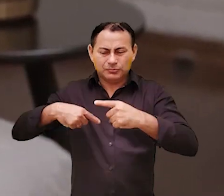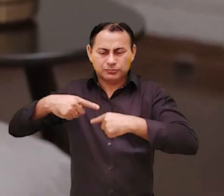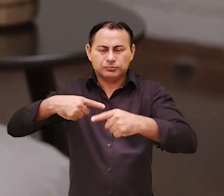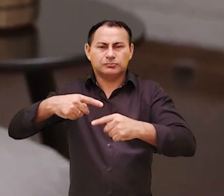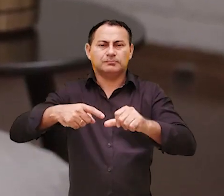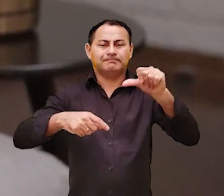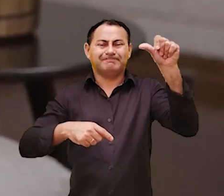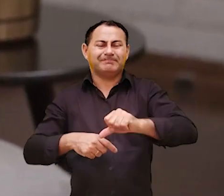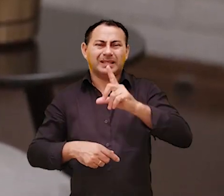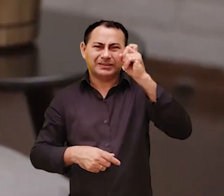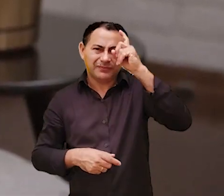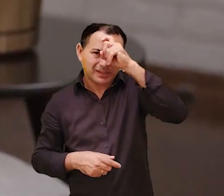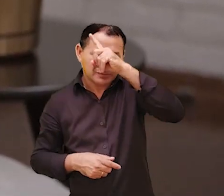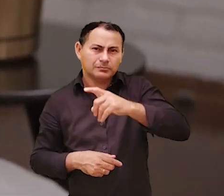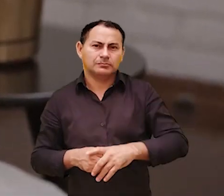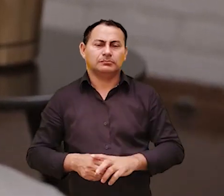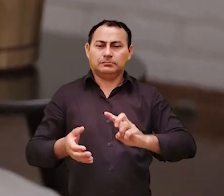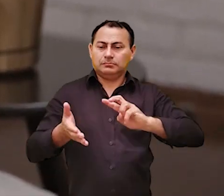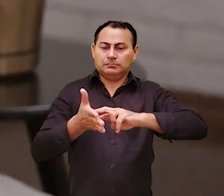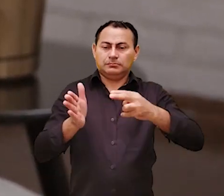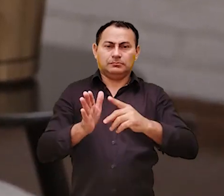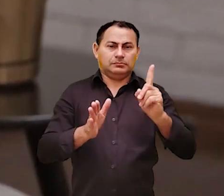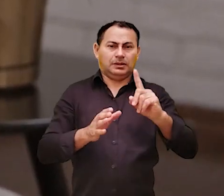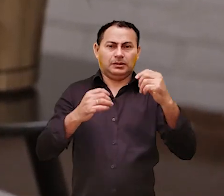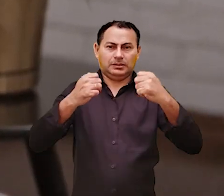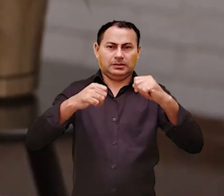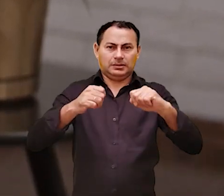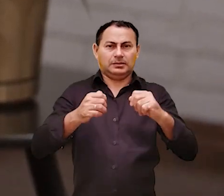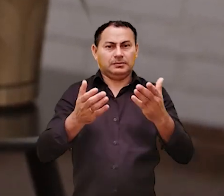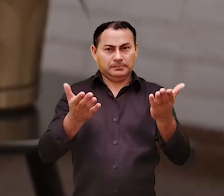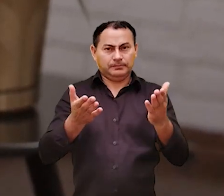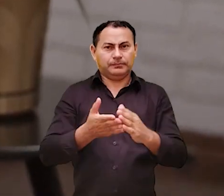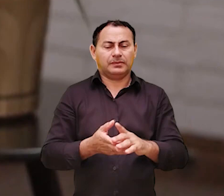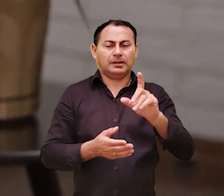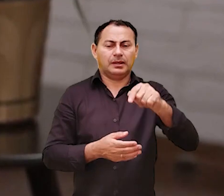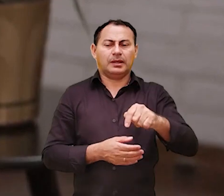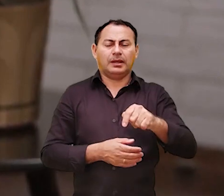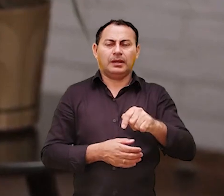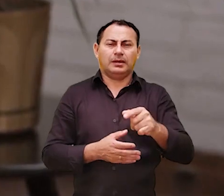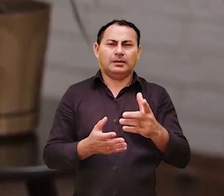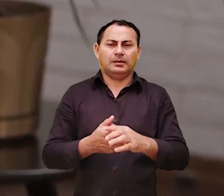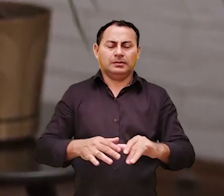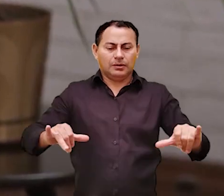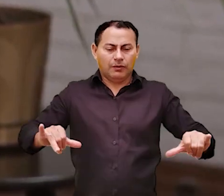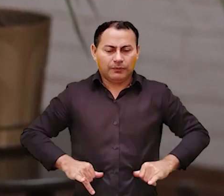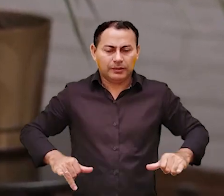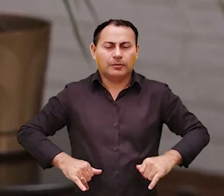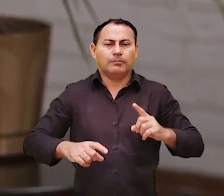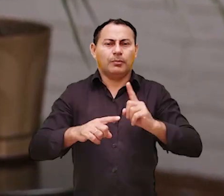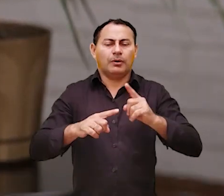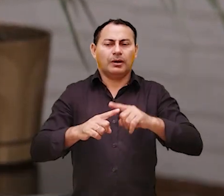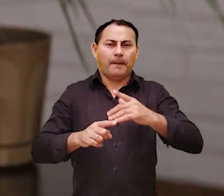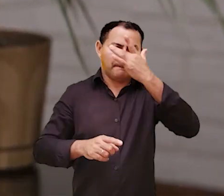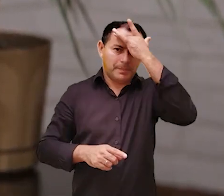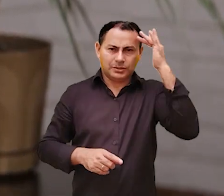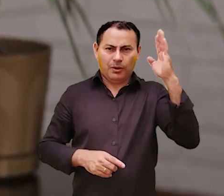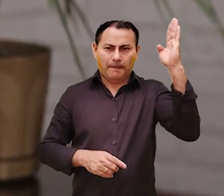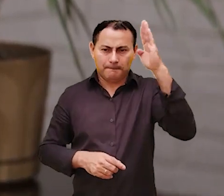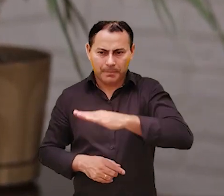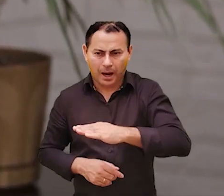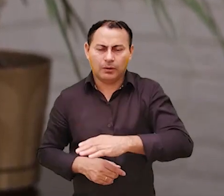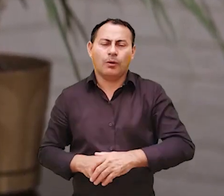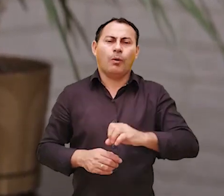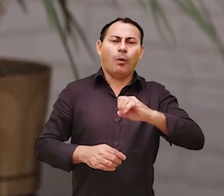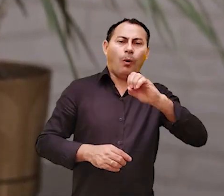de consequências é um prato amargo, isso não significa necessariamente que ela esteja sofrendo porque seja uma